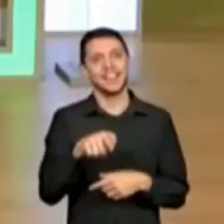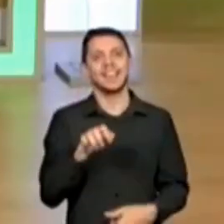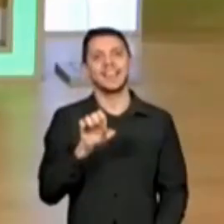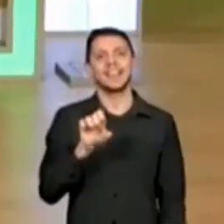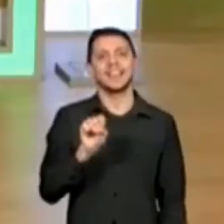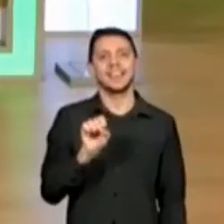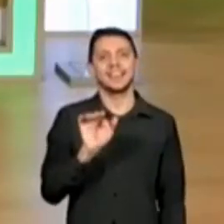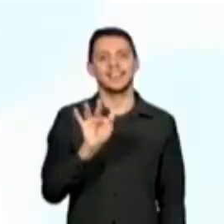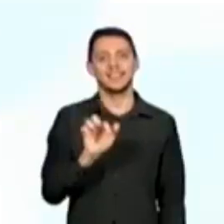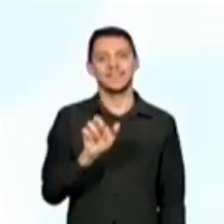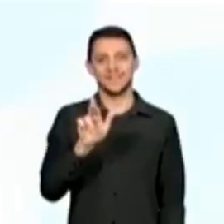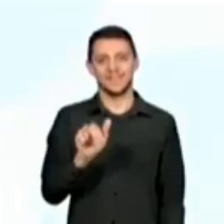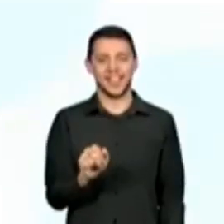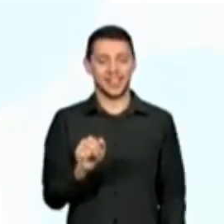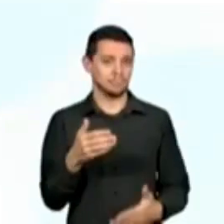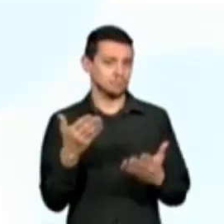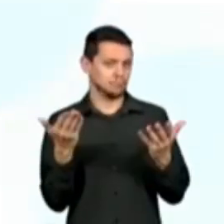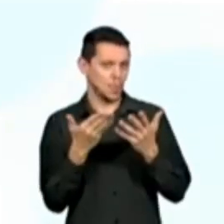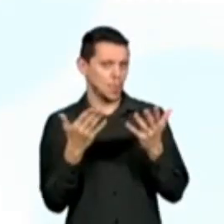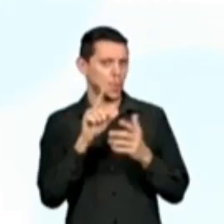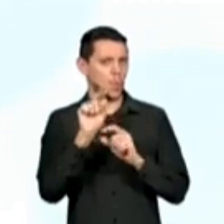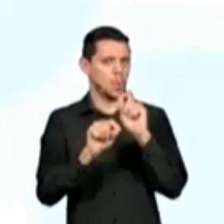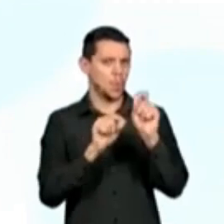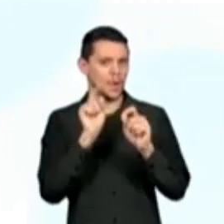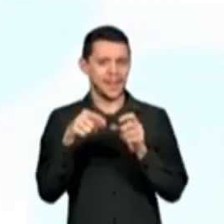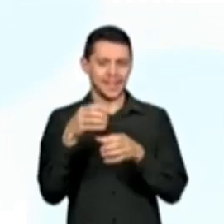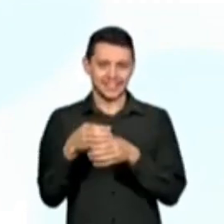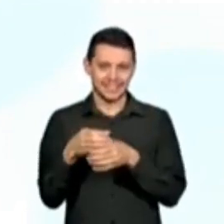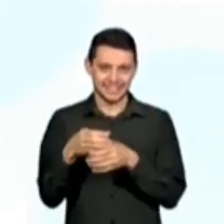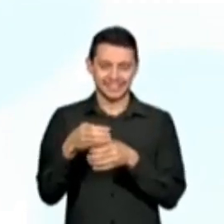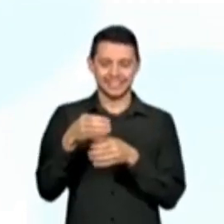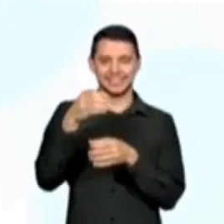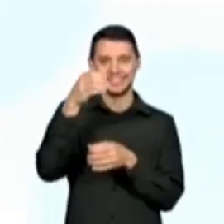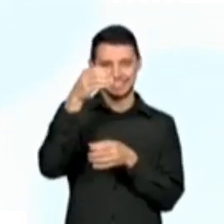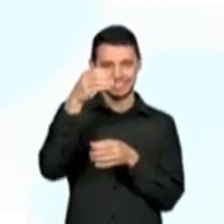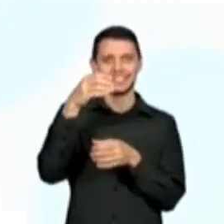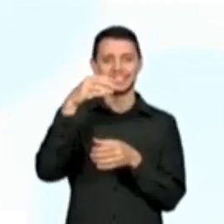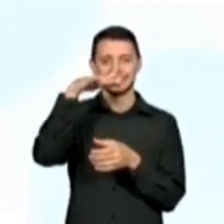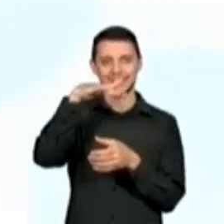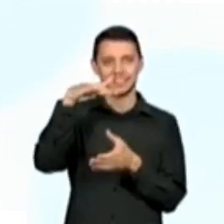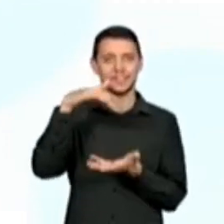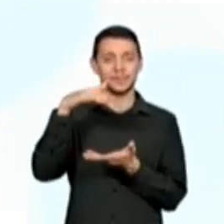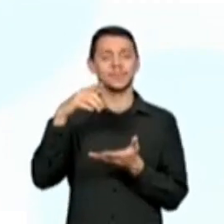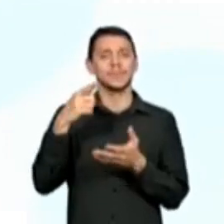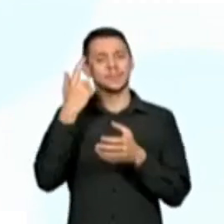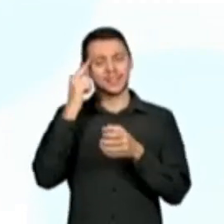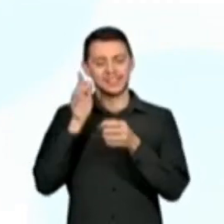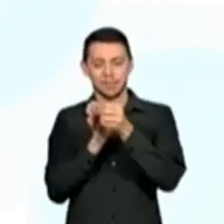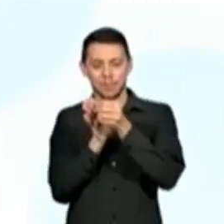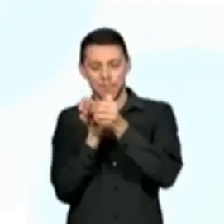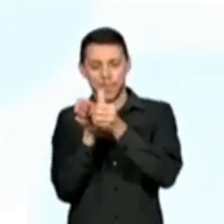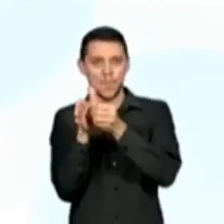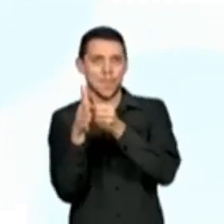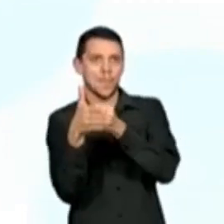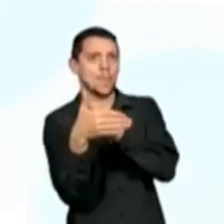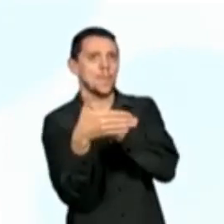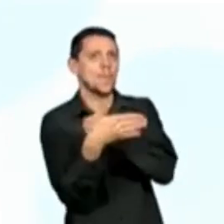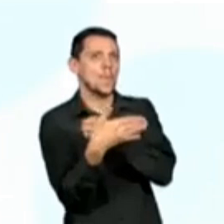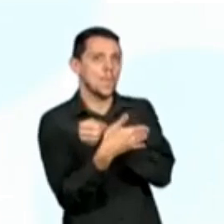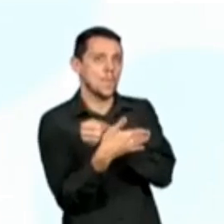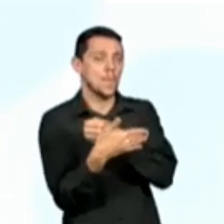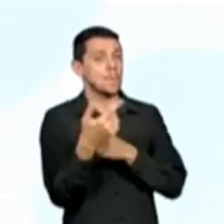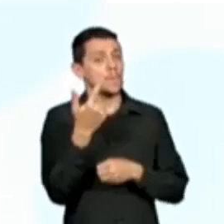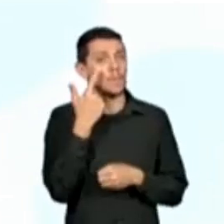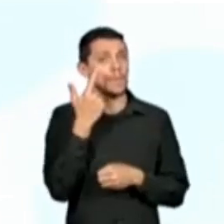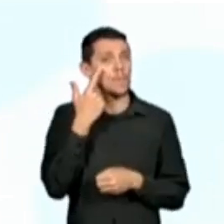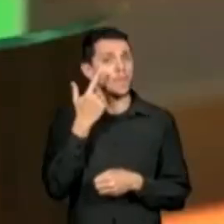E agora do cilindro, Possui 2 bases. A face lateral é arredondada. Pronto, ó, o oráculo pode até mostrar aqui o